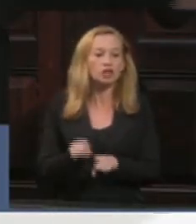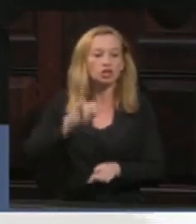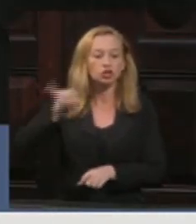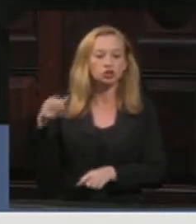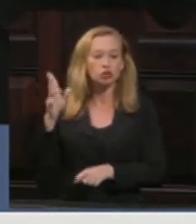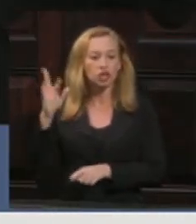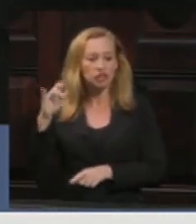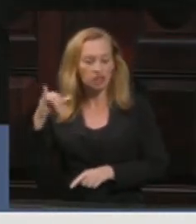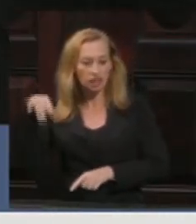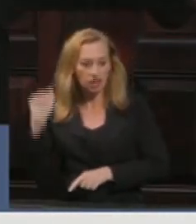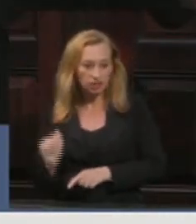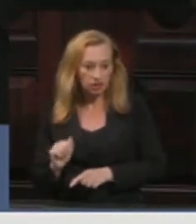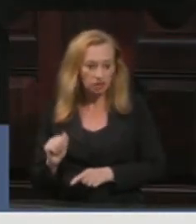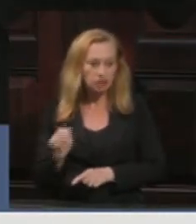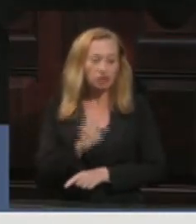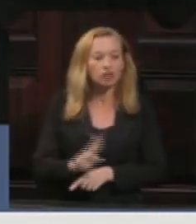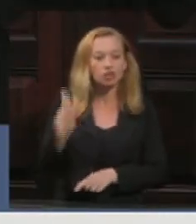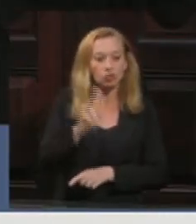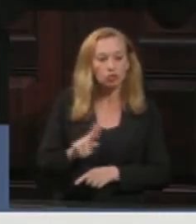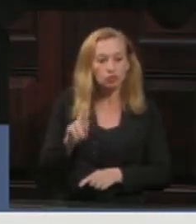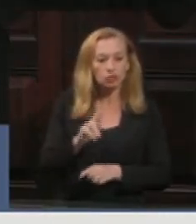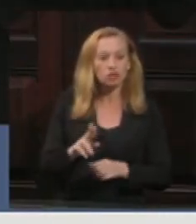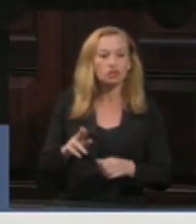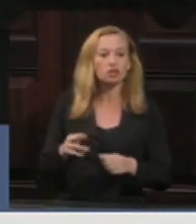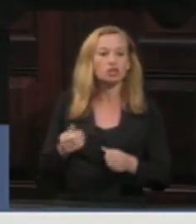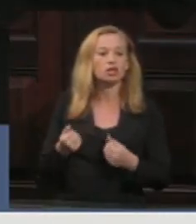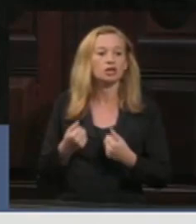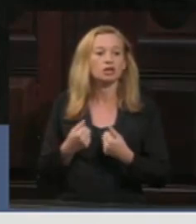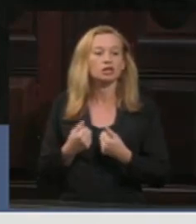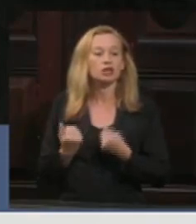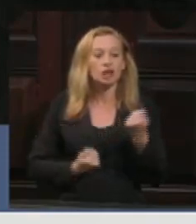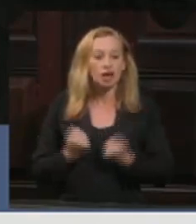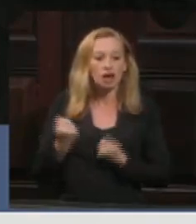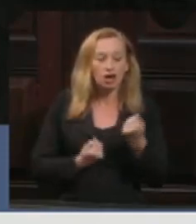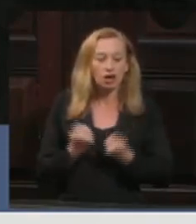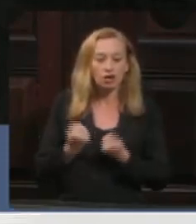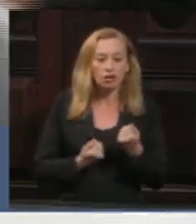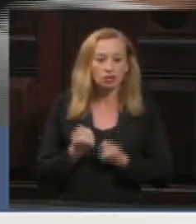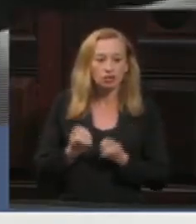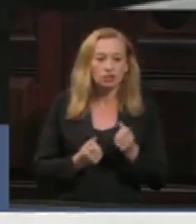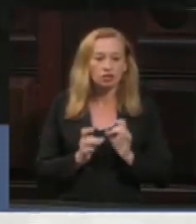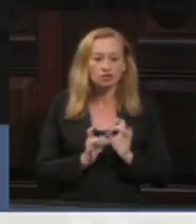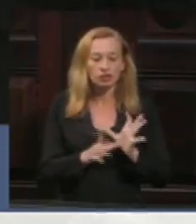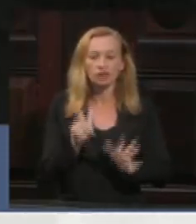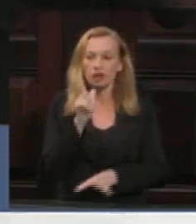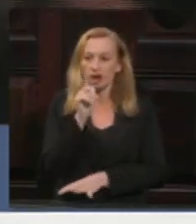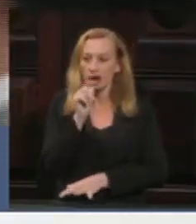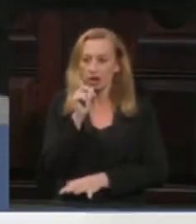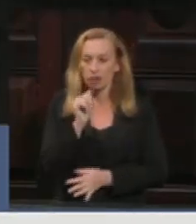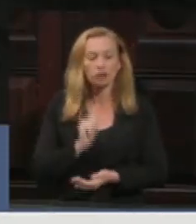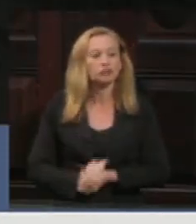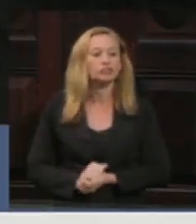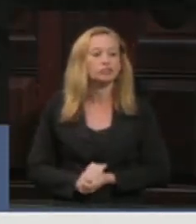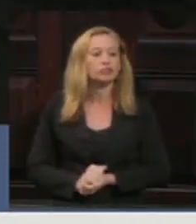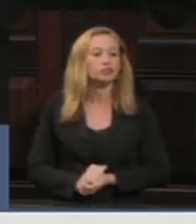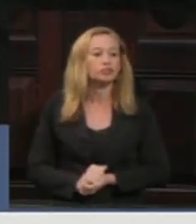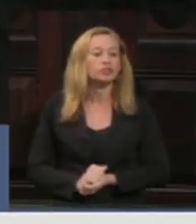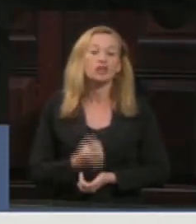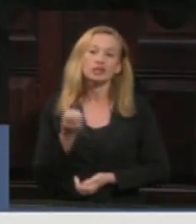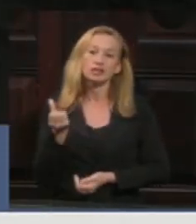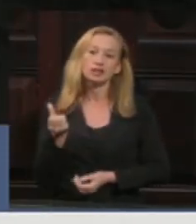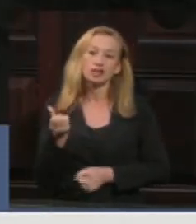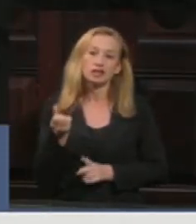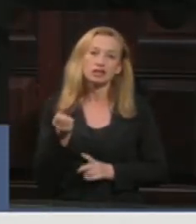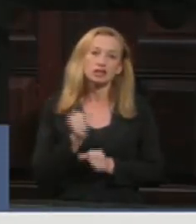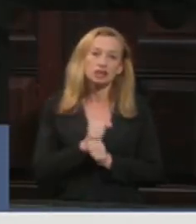que exploram o transporte de água potável no estado do Rio de Janeiro. 6 anos